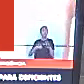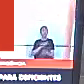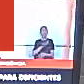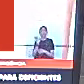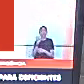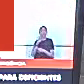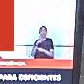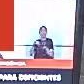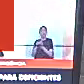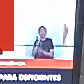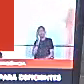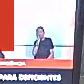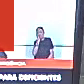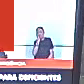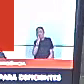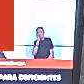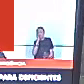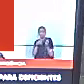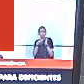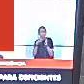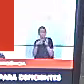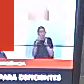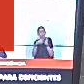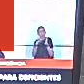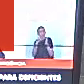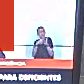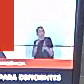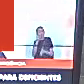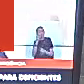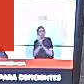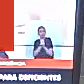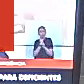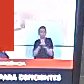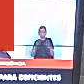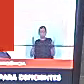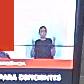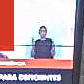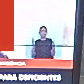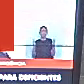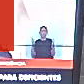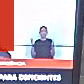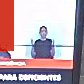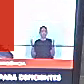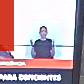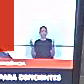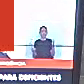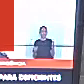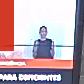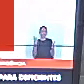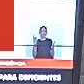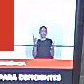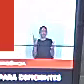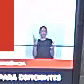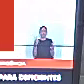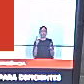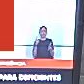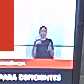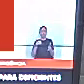quatro, cinco vezes no ano, é, fora de casa, e além de estar fora de casa, fora de uma cobertura que você tem